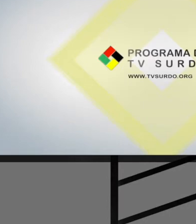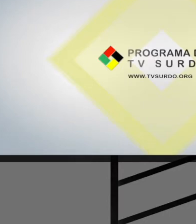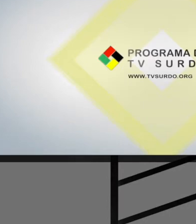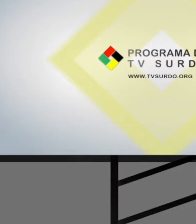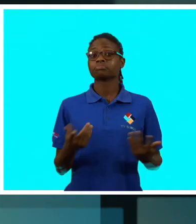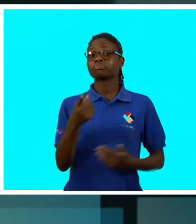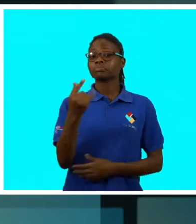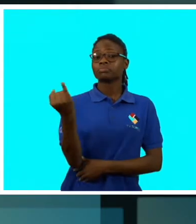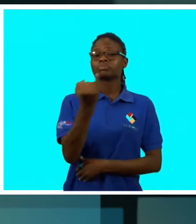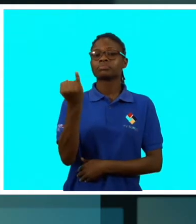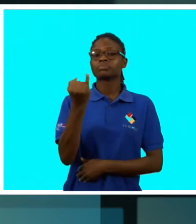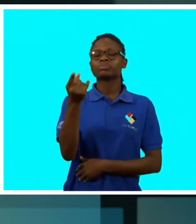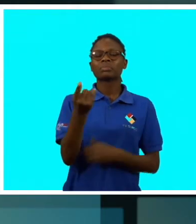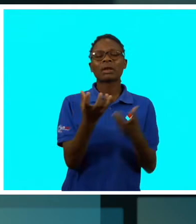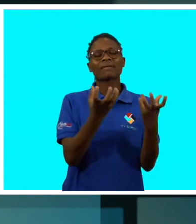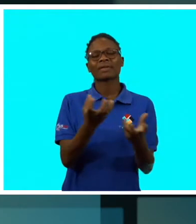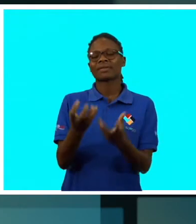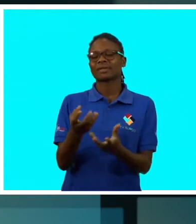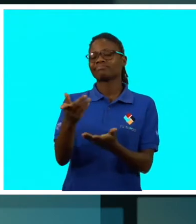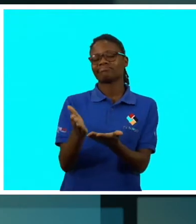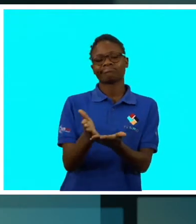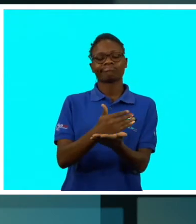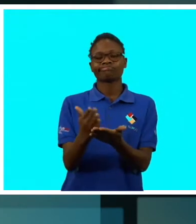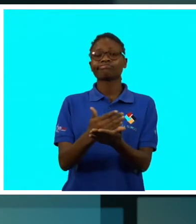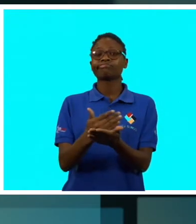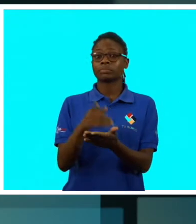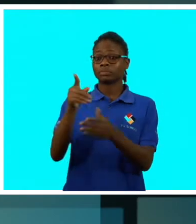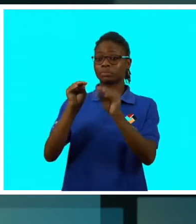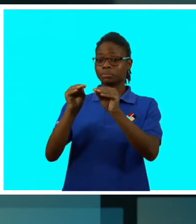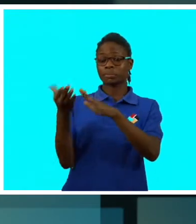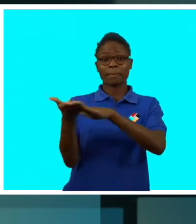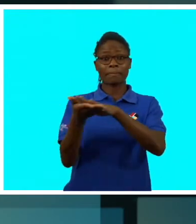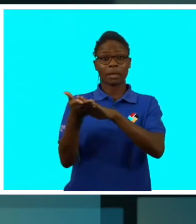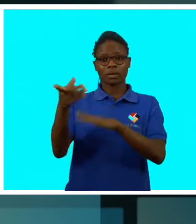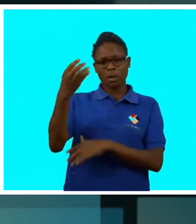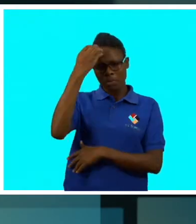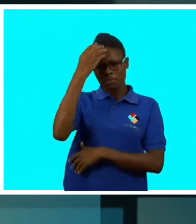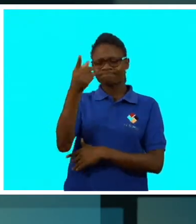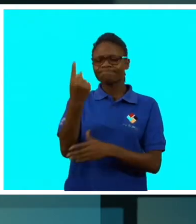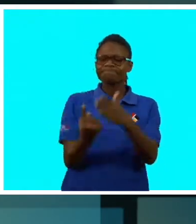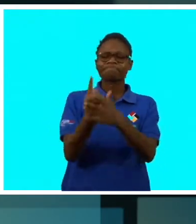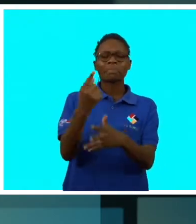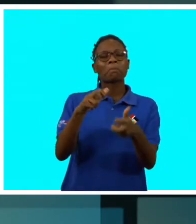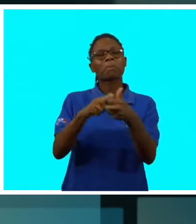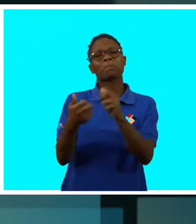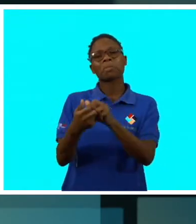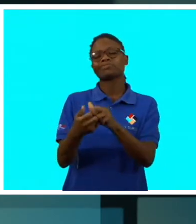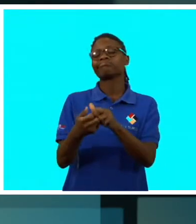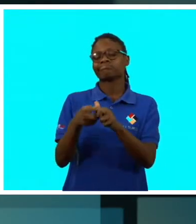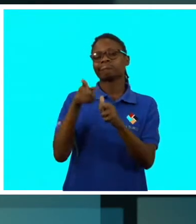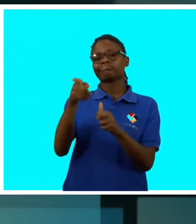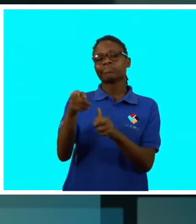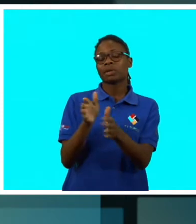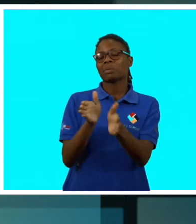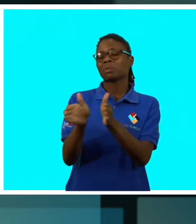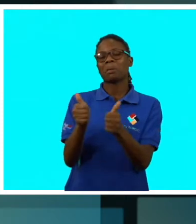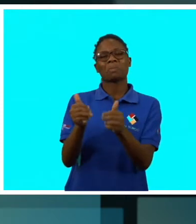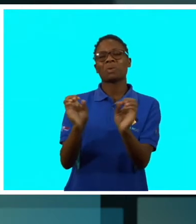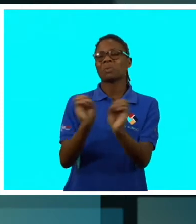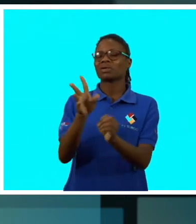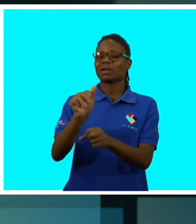outros alunos. Há falta de livros escolares em instituições de ensino primário em Maputo. Em causa, está a má